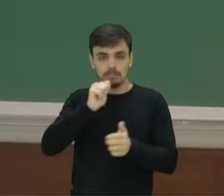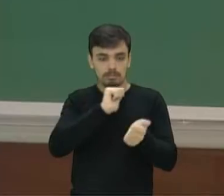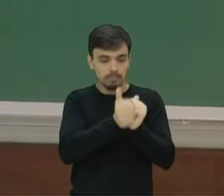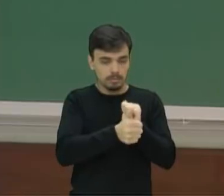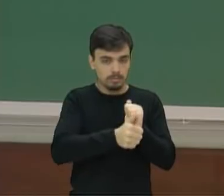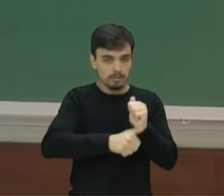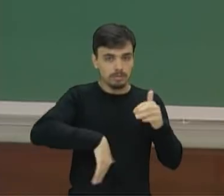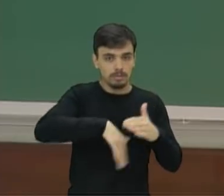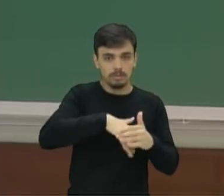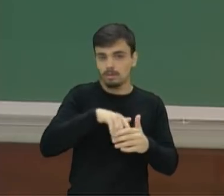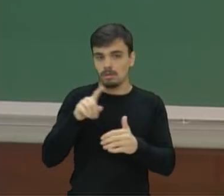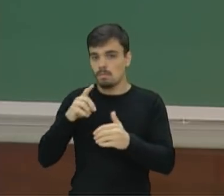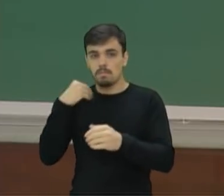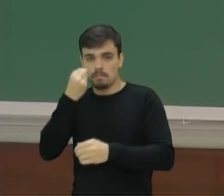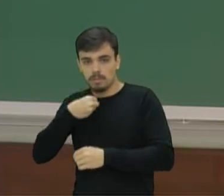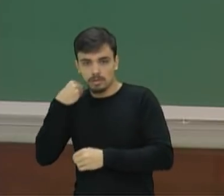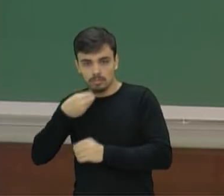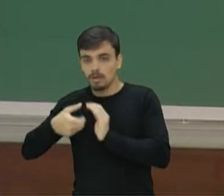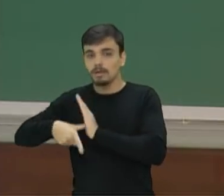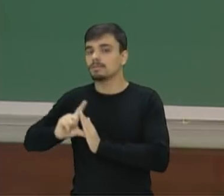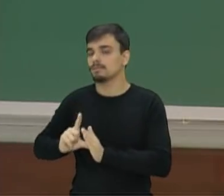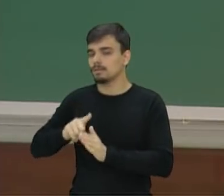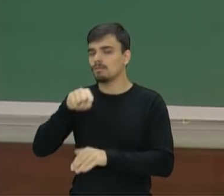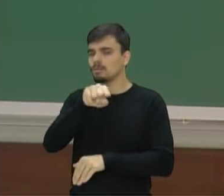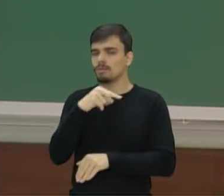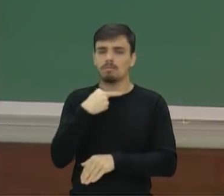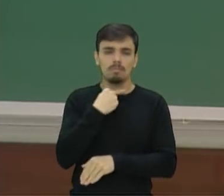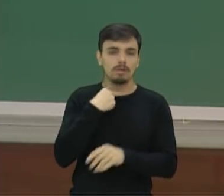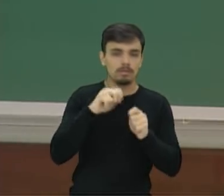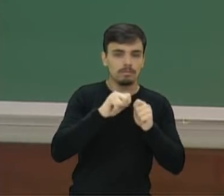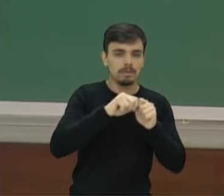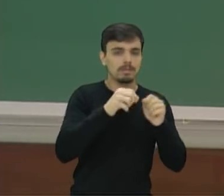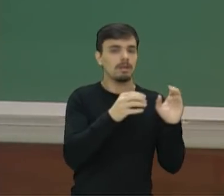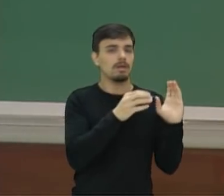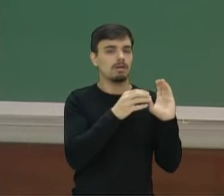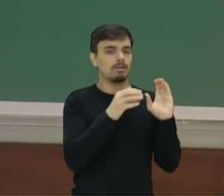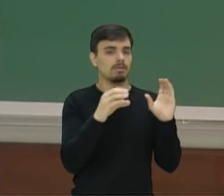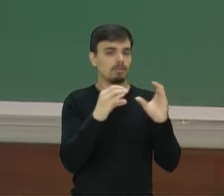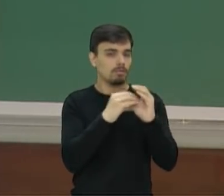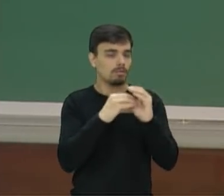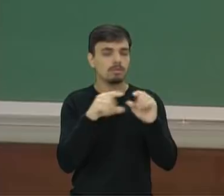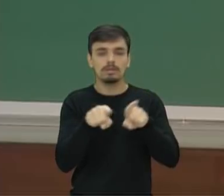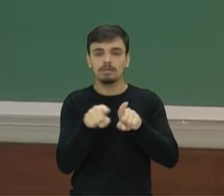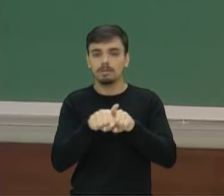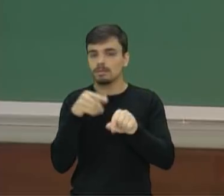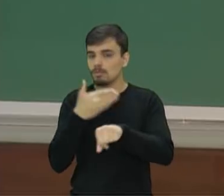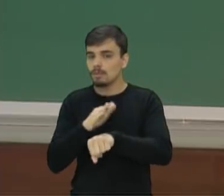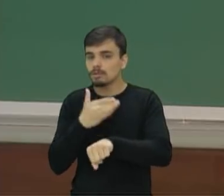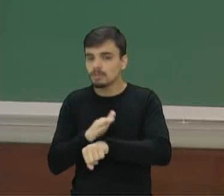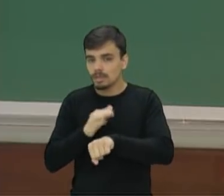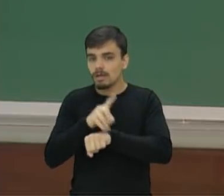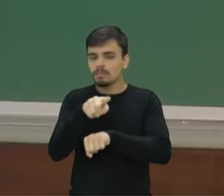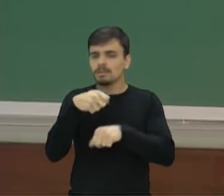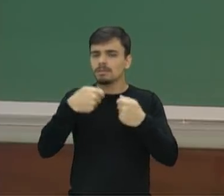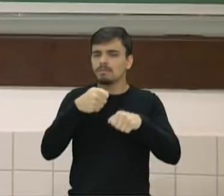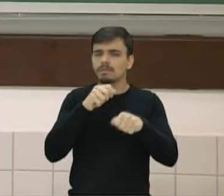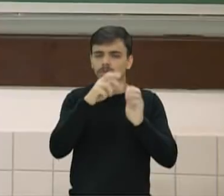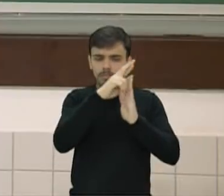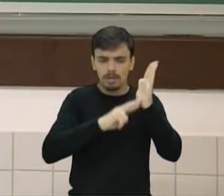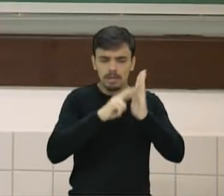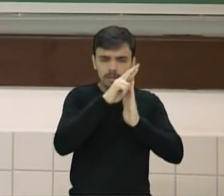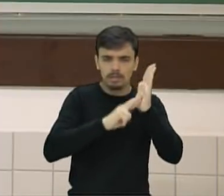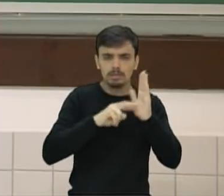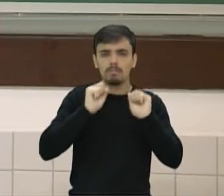para uma partida sem treinar? Então, você também não pode fazer um concurso tão importante como o vestibular sem treino. Faça uma redação de sociologia. Se quiser,